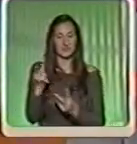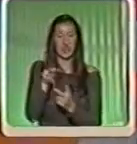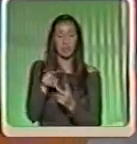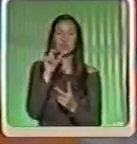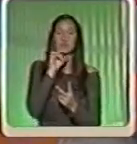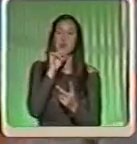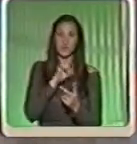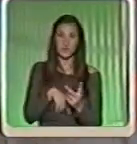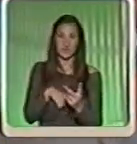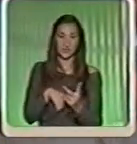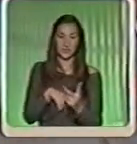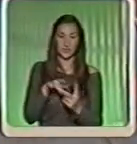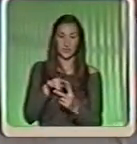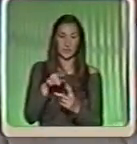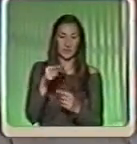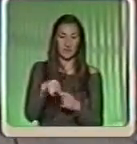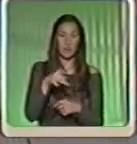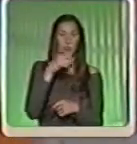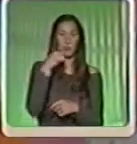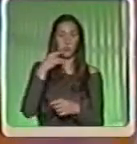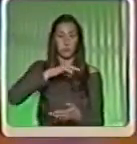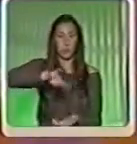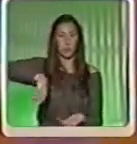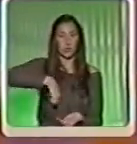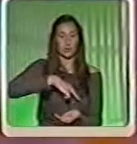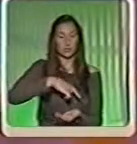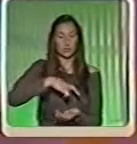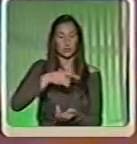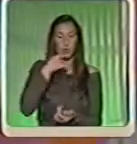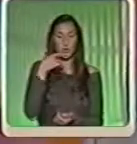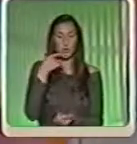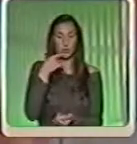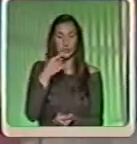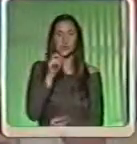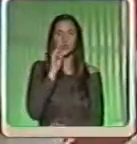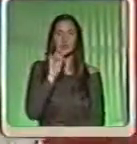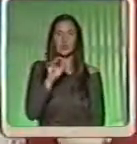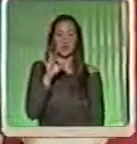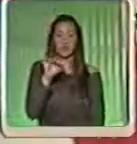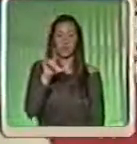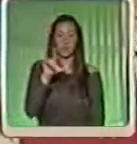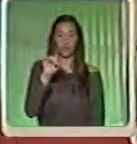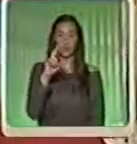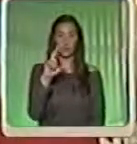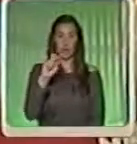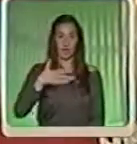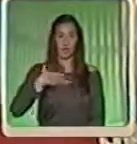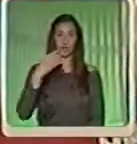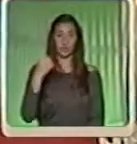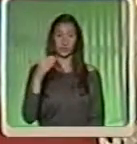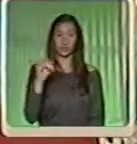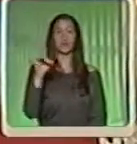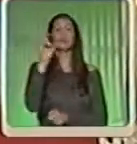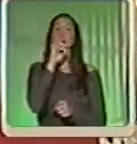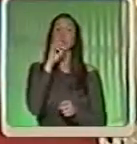duas hipóteses. É assim, estes bolos se chamam os florados de Lagoa. Sim. Provavelmente terão